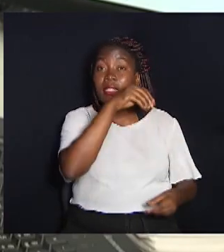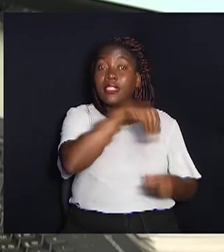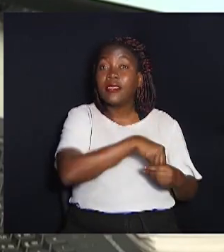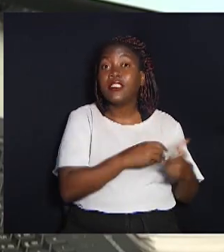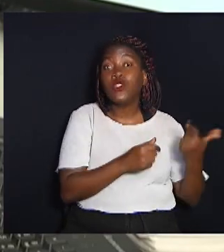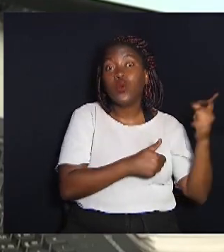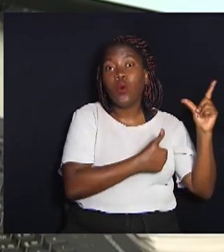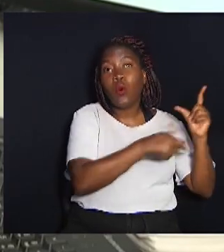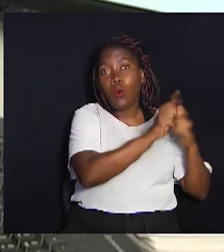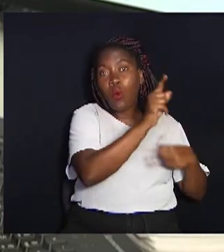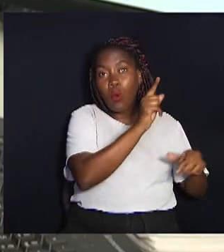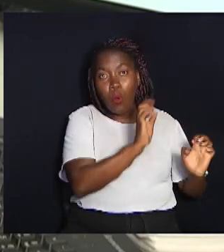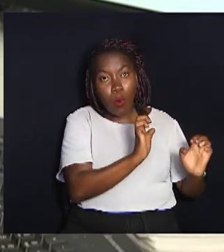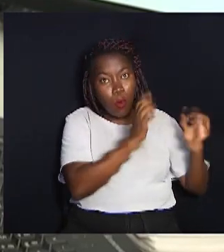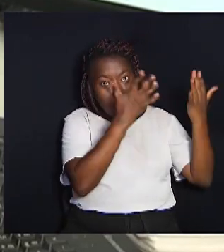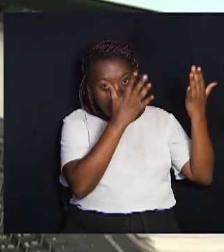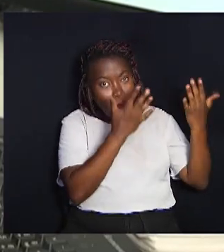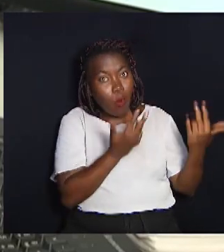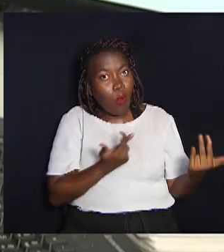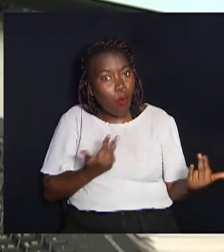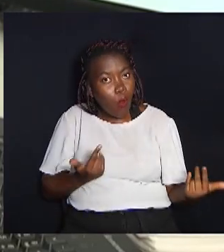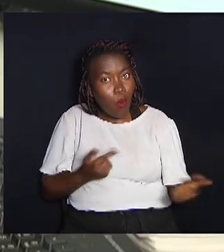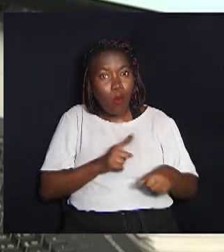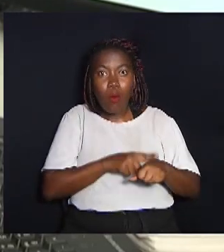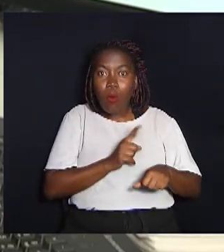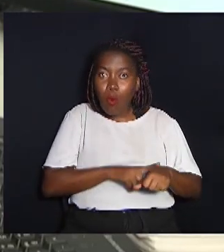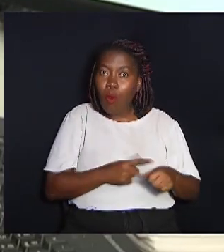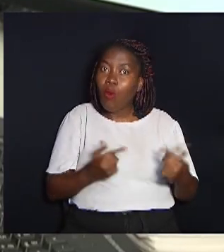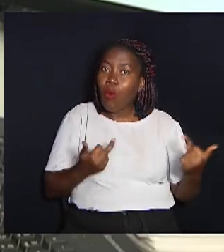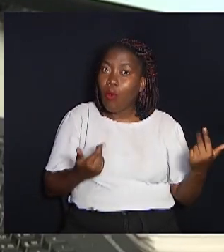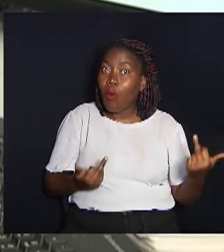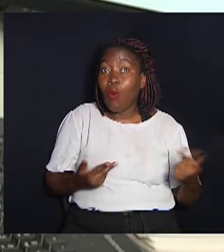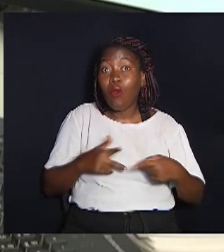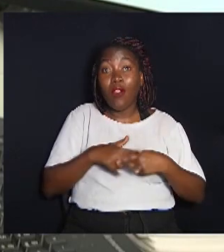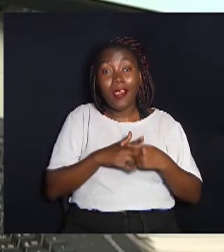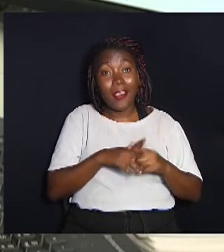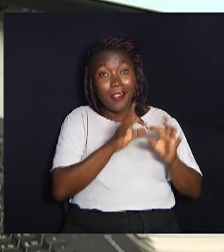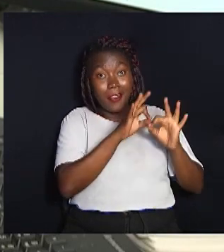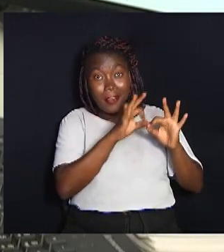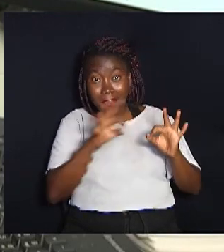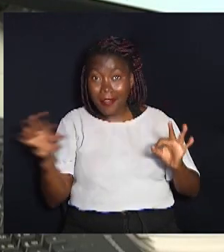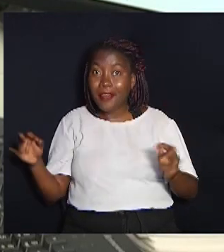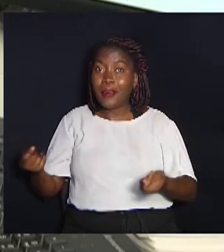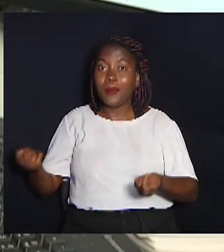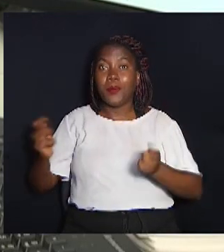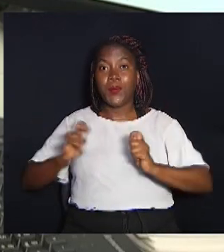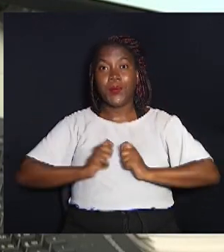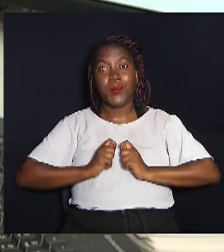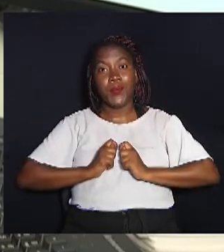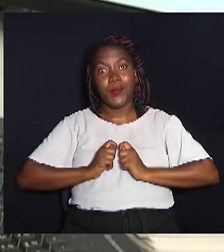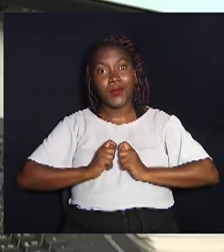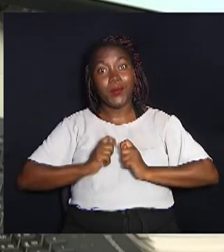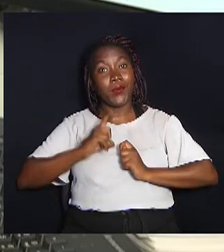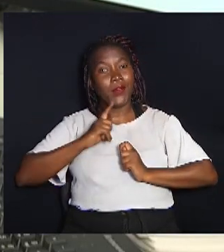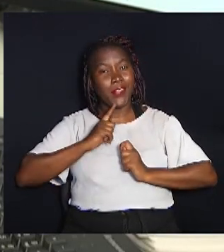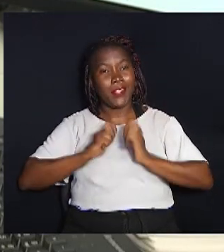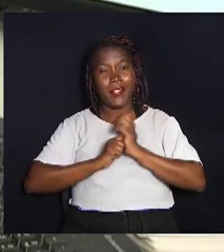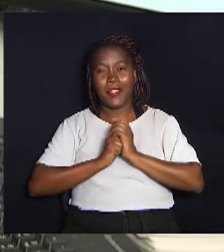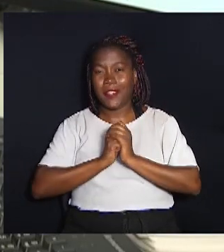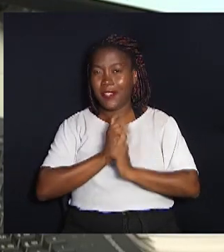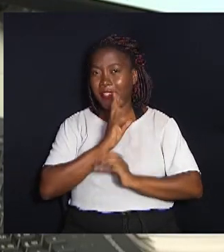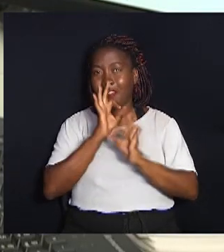outros eventos que estavam acontecendo ao mesmo tempo, e a ferramenta da linha do tempo permite isso. Então, a gente vai ter várias linhas do